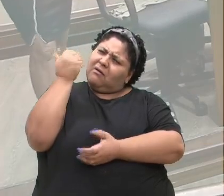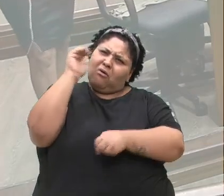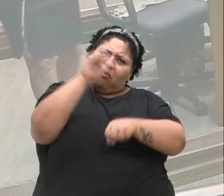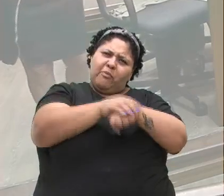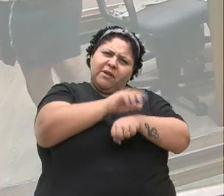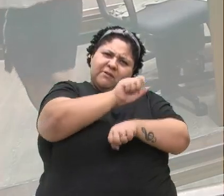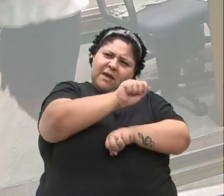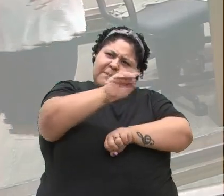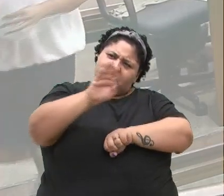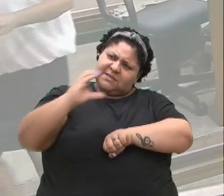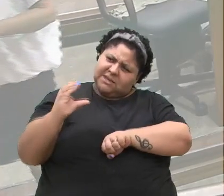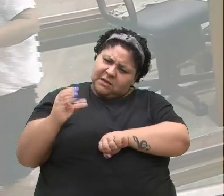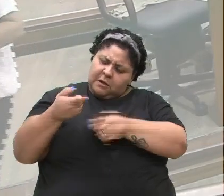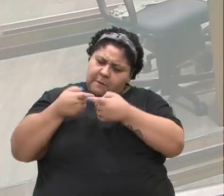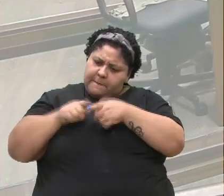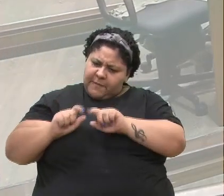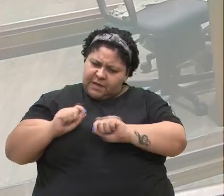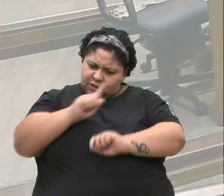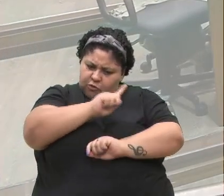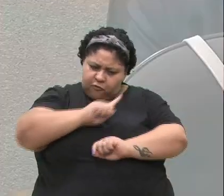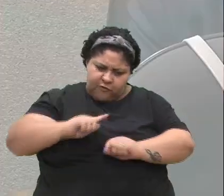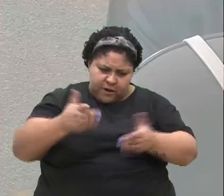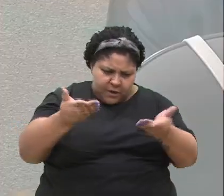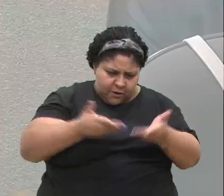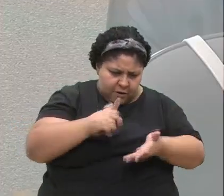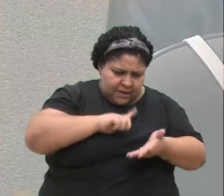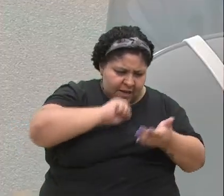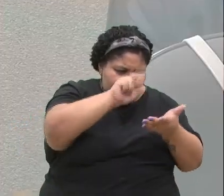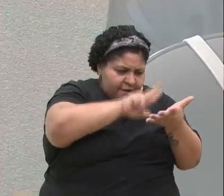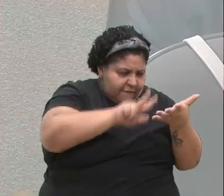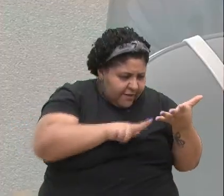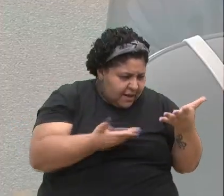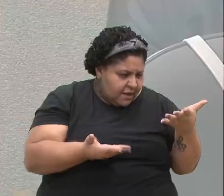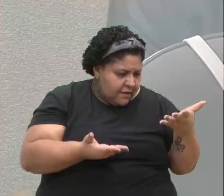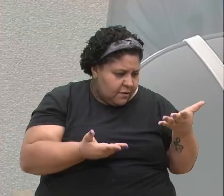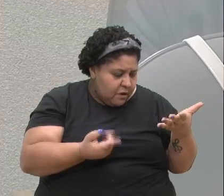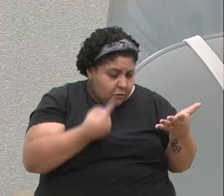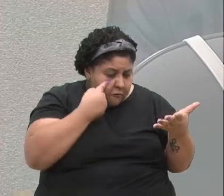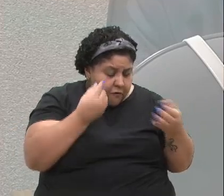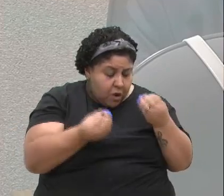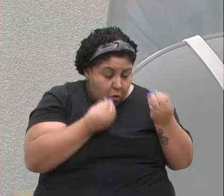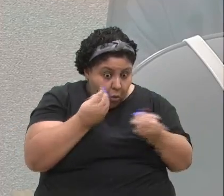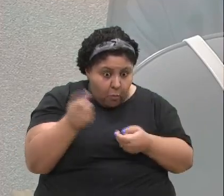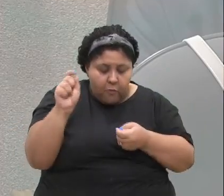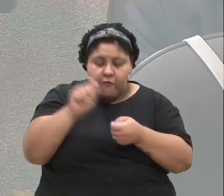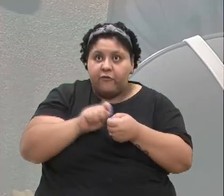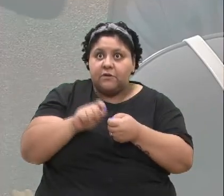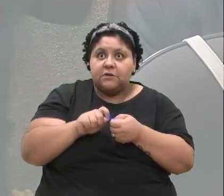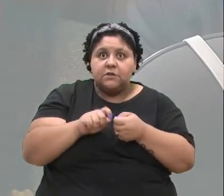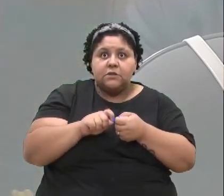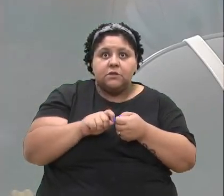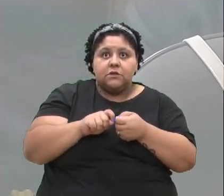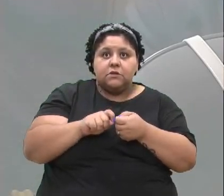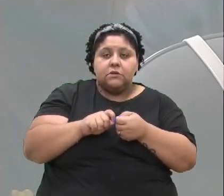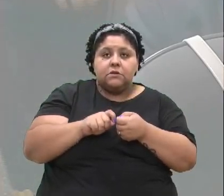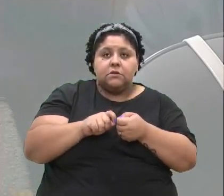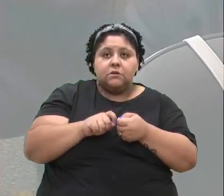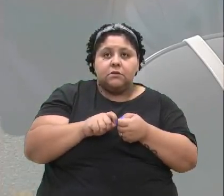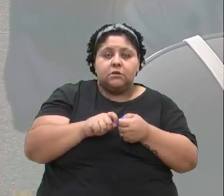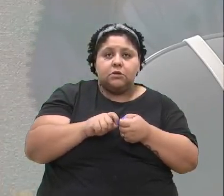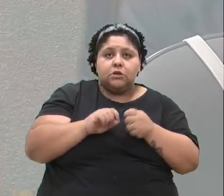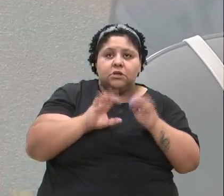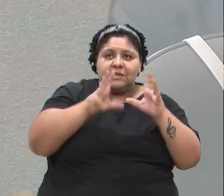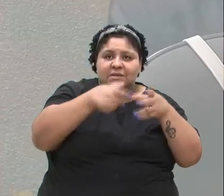C, mas quem está no governo agora tem que avaliar, tem que ver de que forma vai fazer com que as coisas aconteçam. E eu fico muito